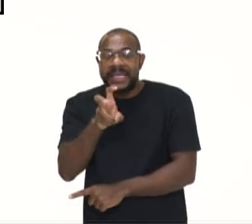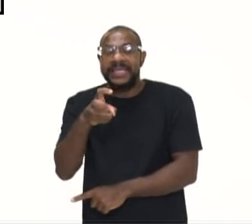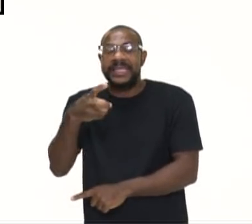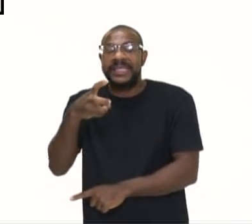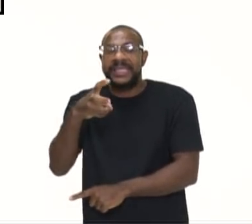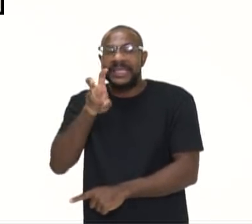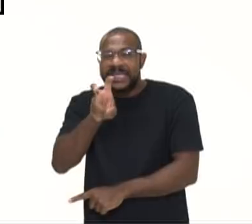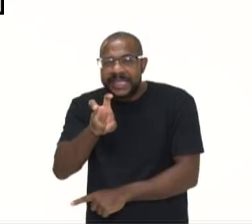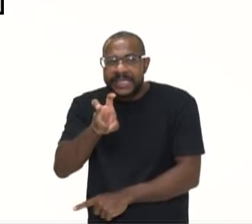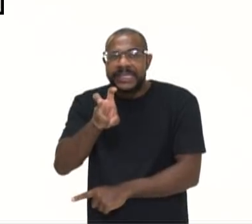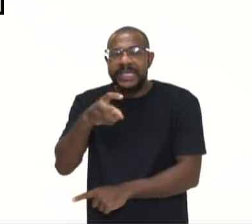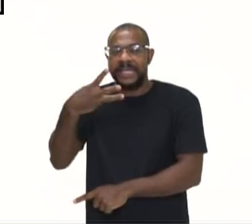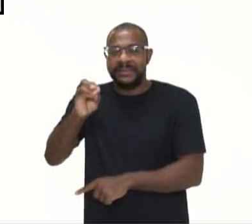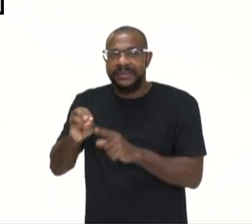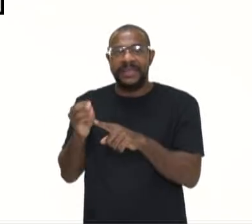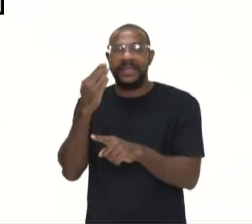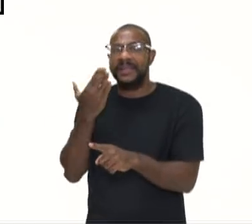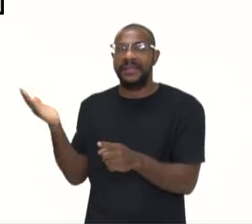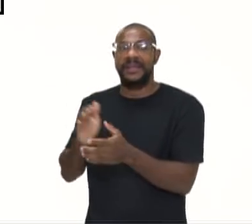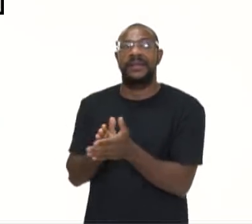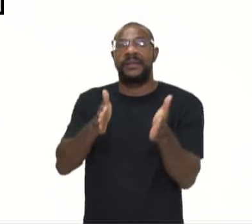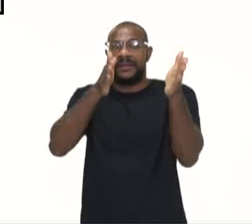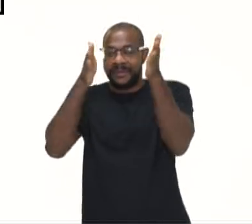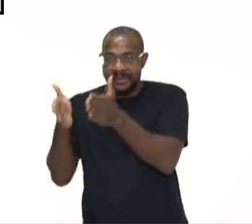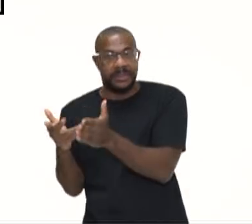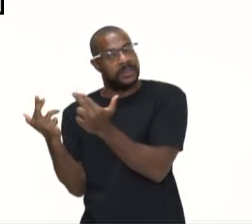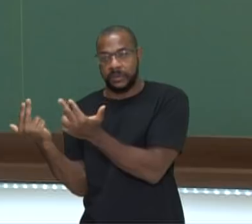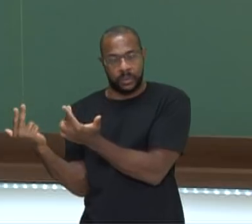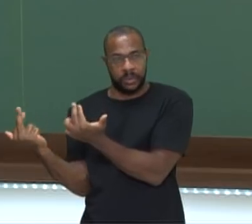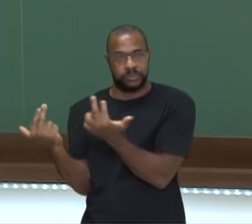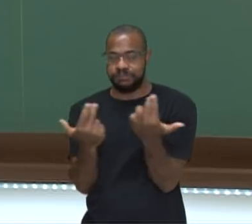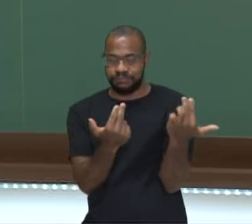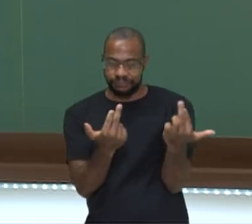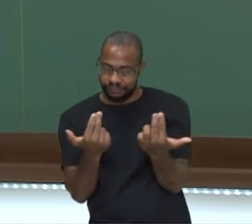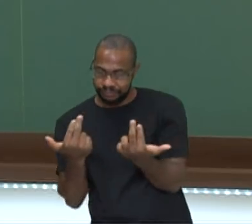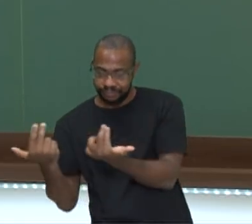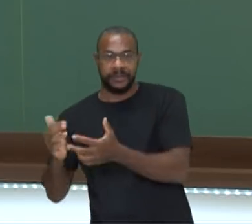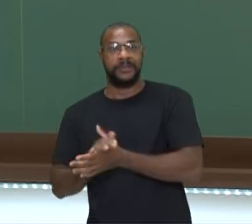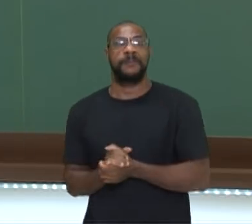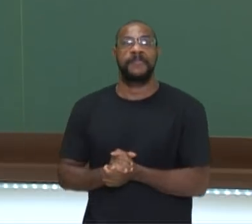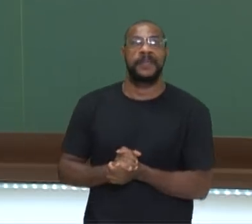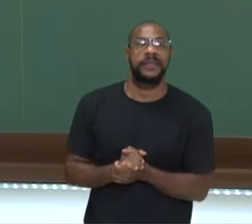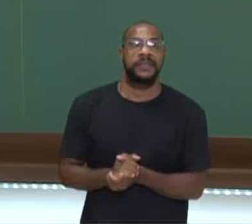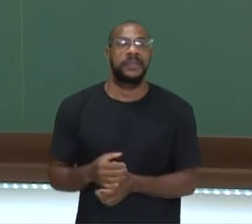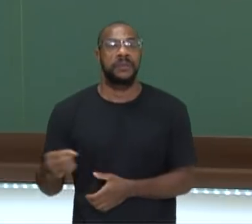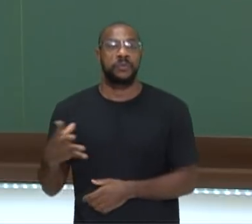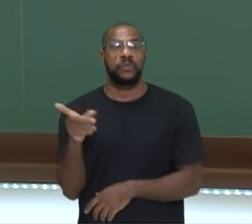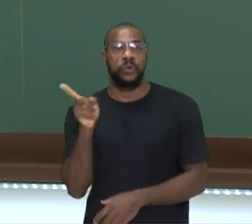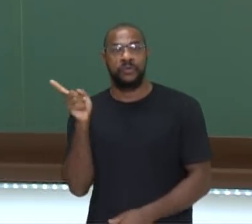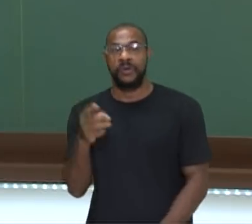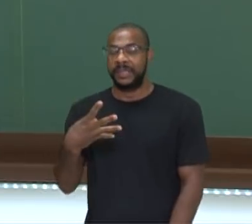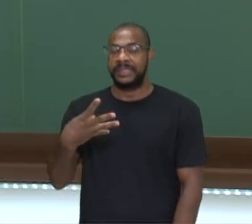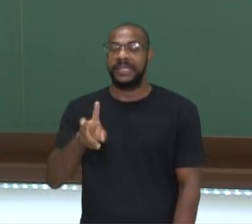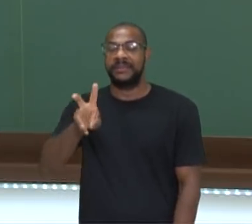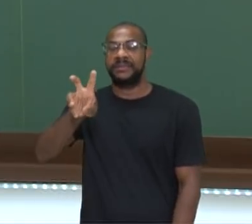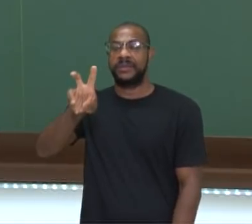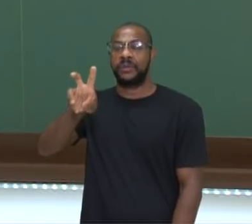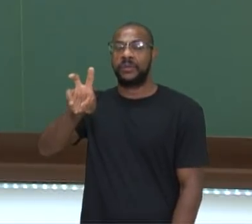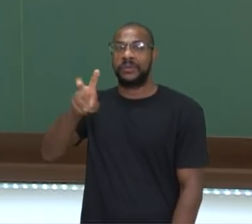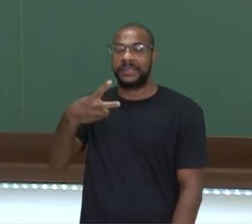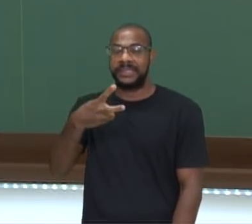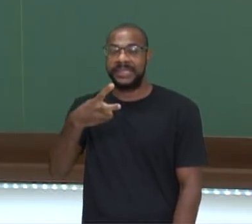quarto mês, 530 mais o juro de 10, portanto, o novo montante, 540, porque aqui a gente